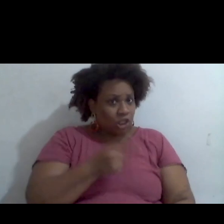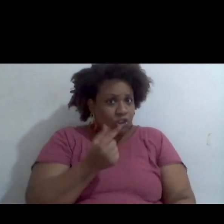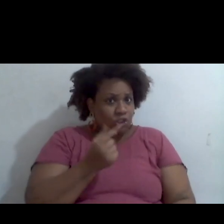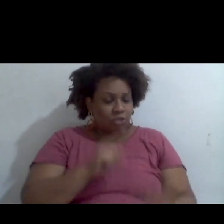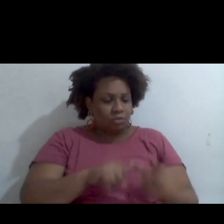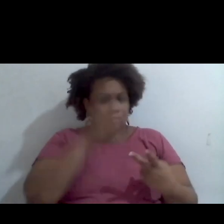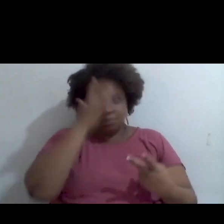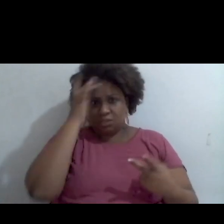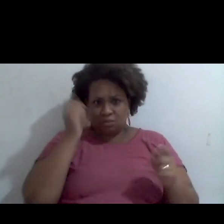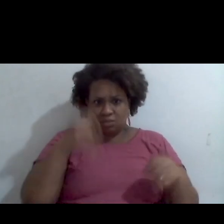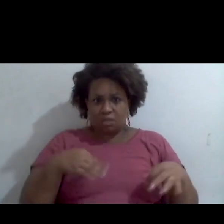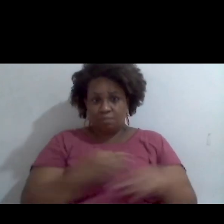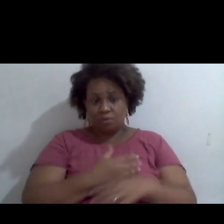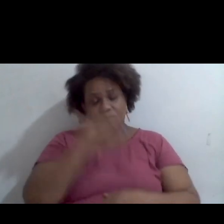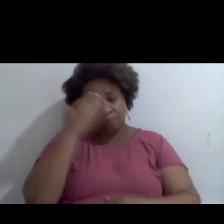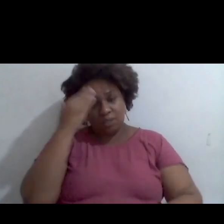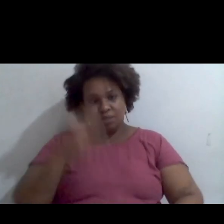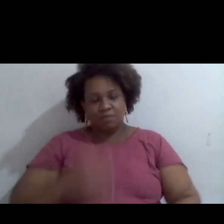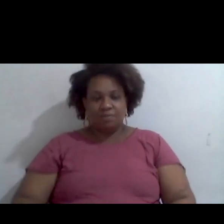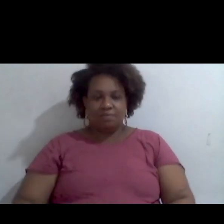isso tudo. Obrigado.